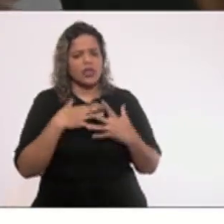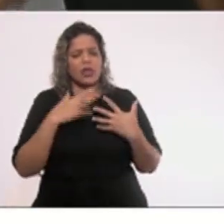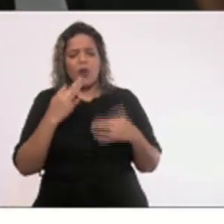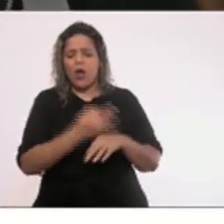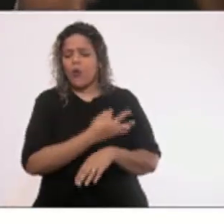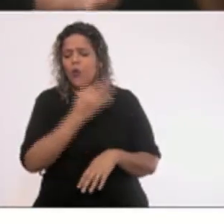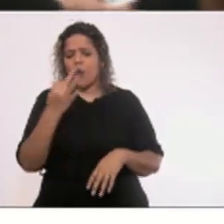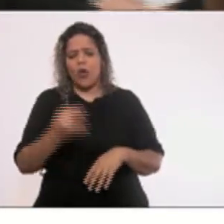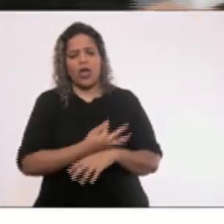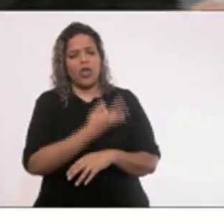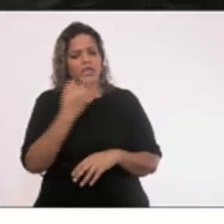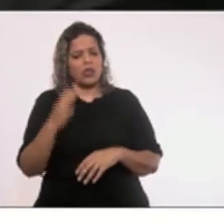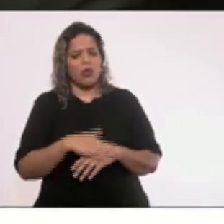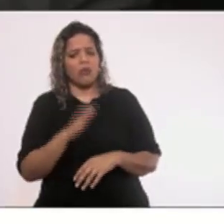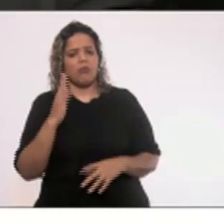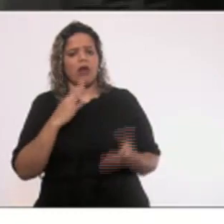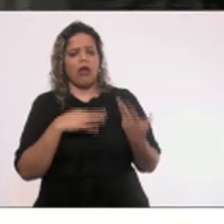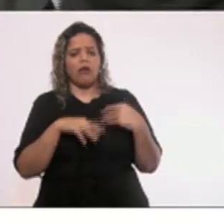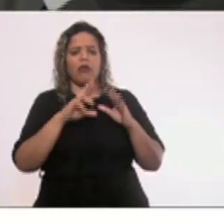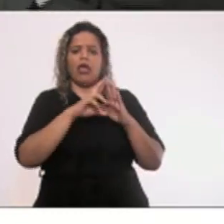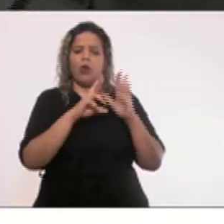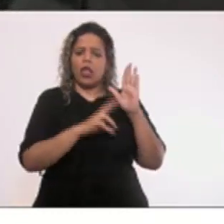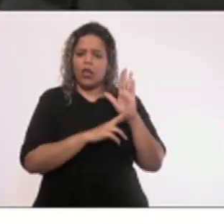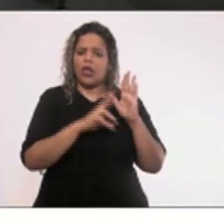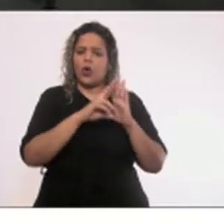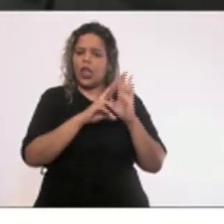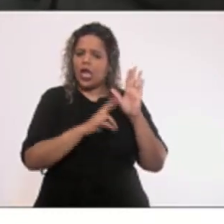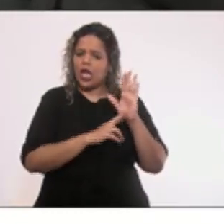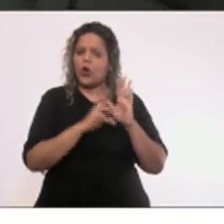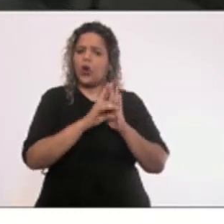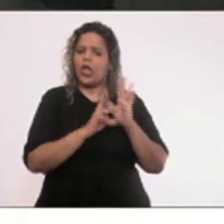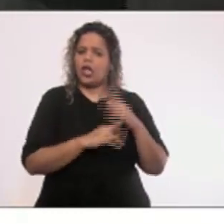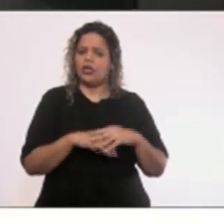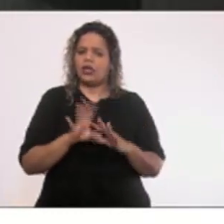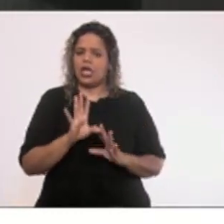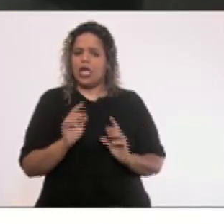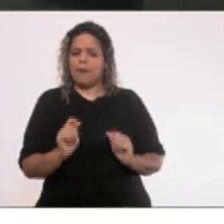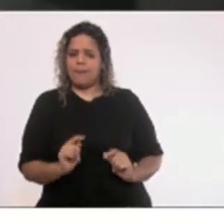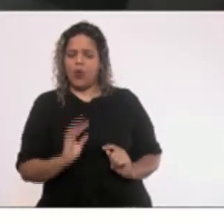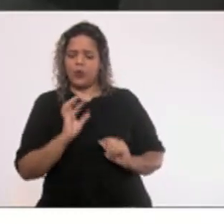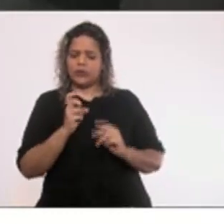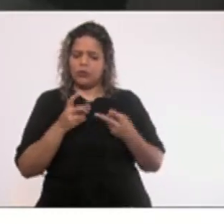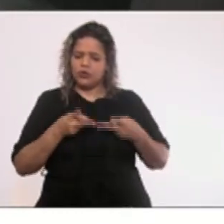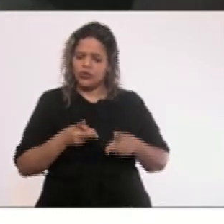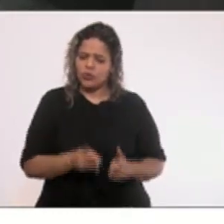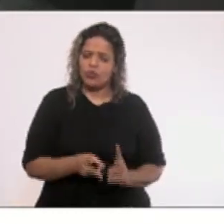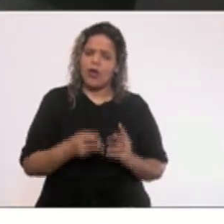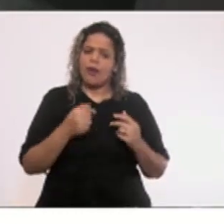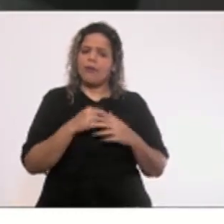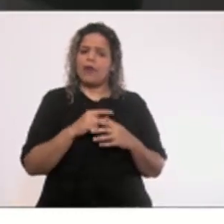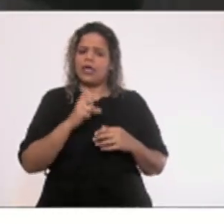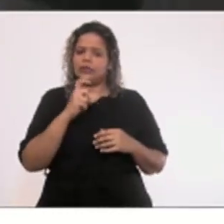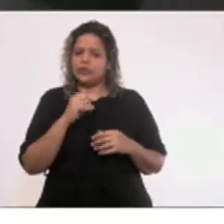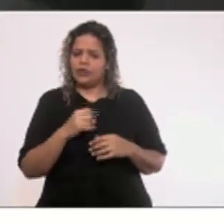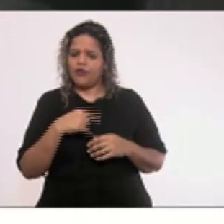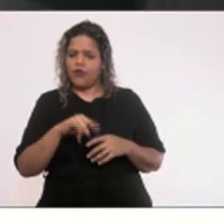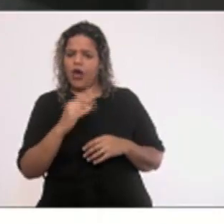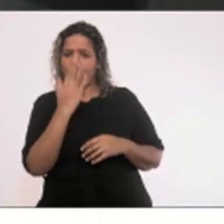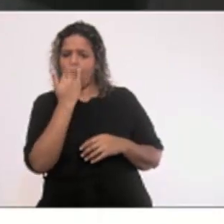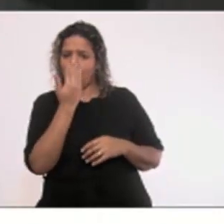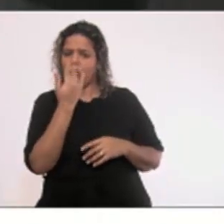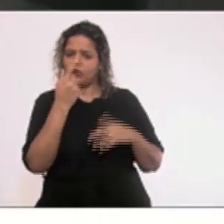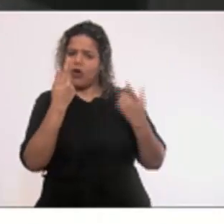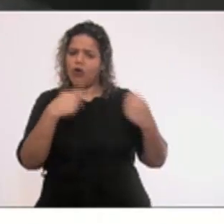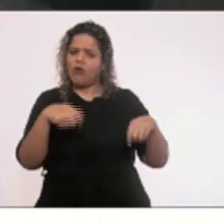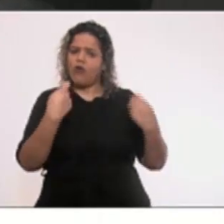aguentam mais essa ânsia regulatória desta casa. Daqui a pouco, se a gente continuar nesse sentido, para eu almoçar, eu